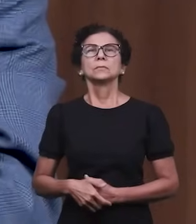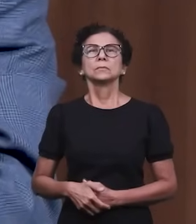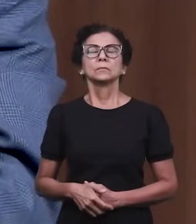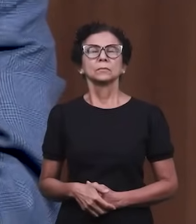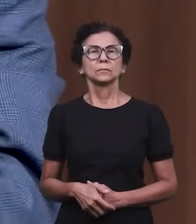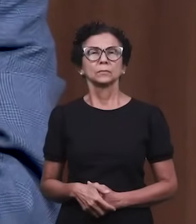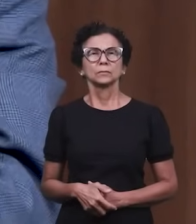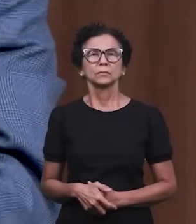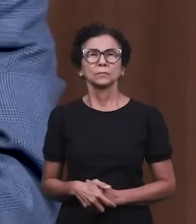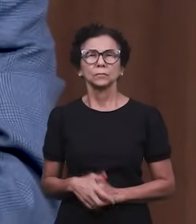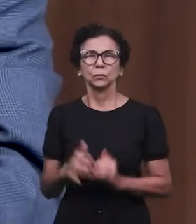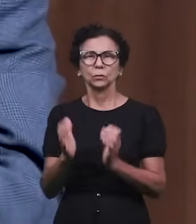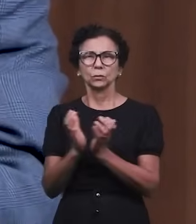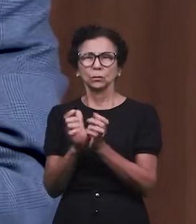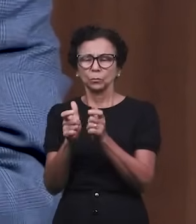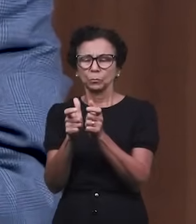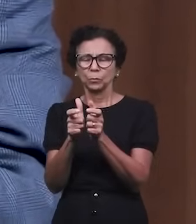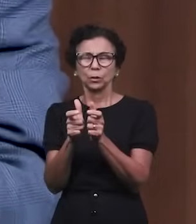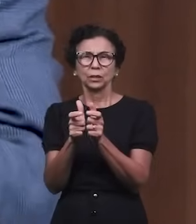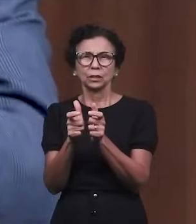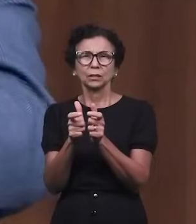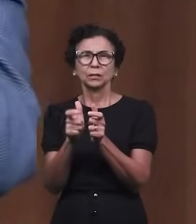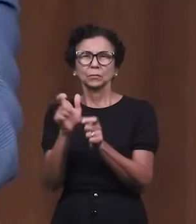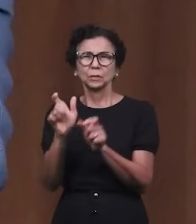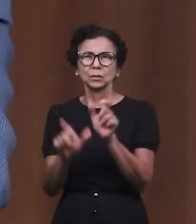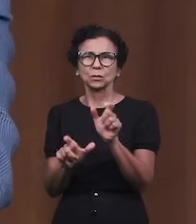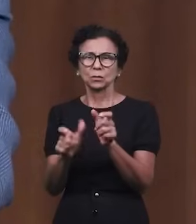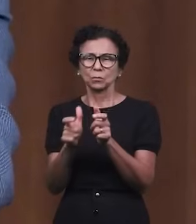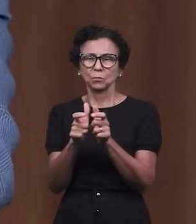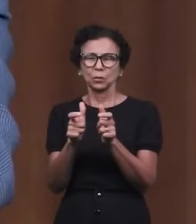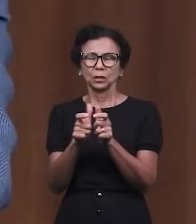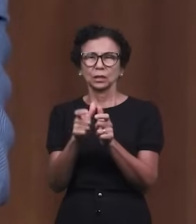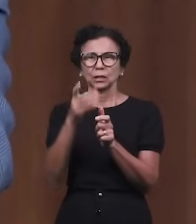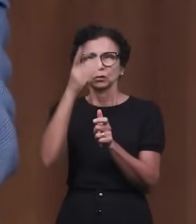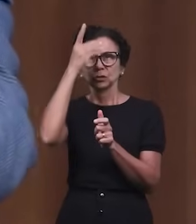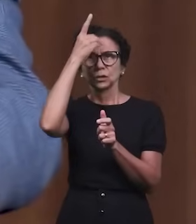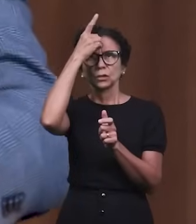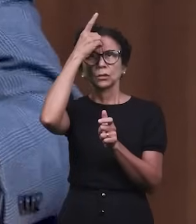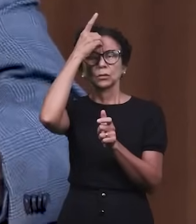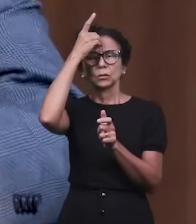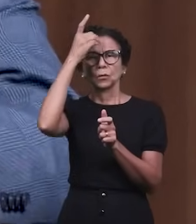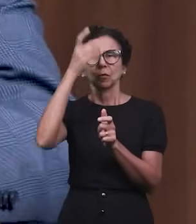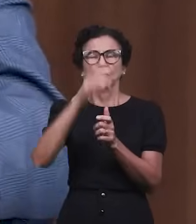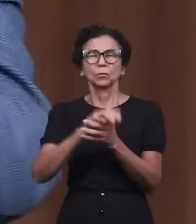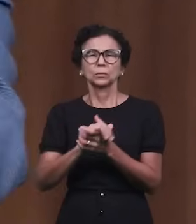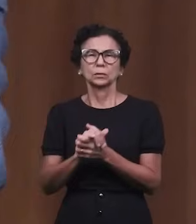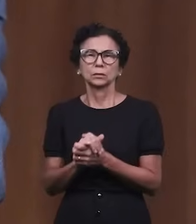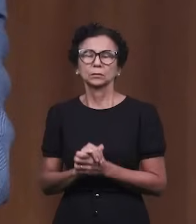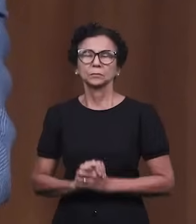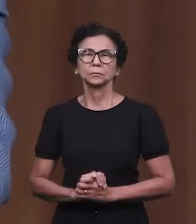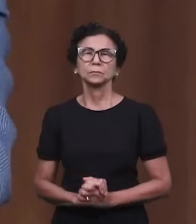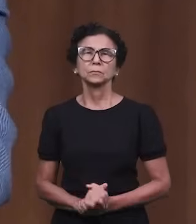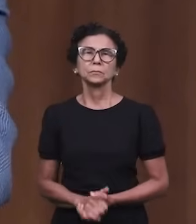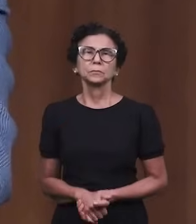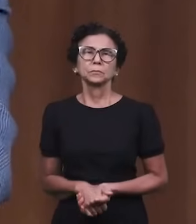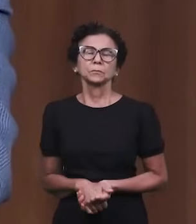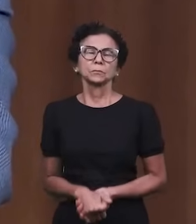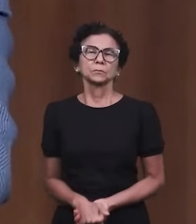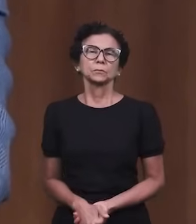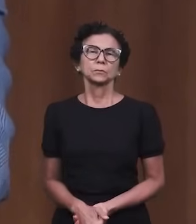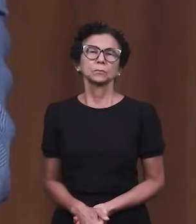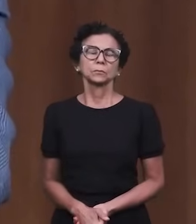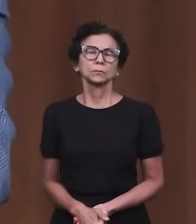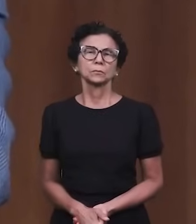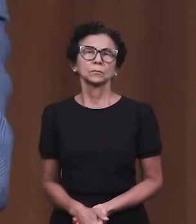poucas pessoas com dons, e isso criava um monopólio dentro da igreja. Como é